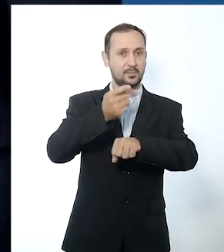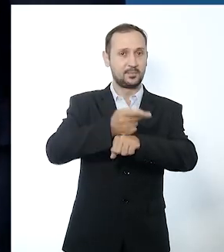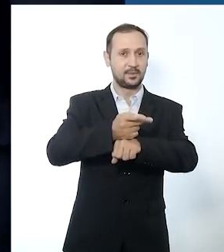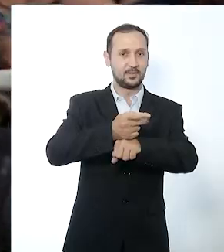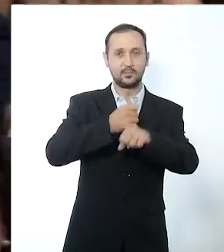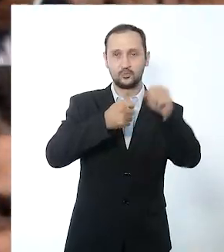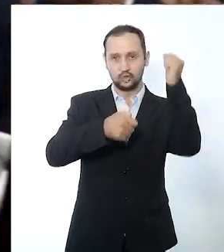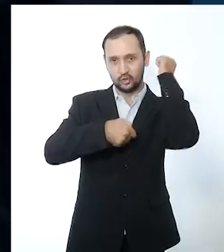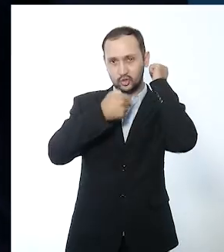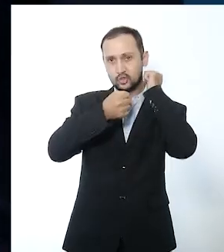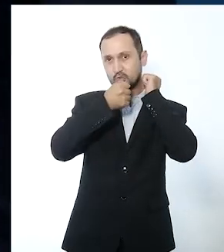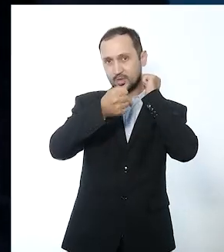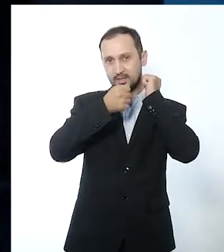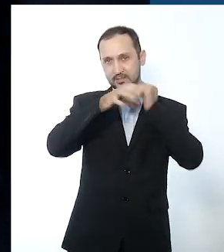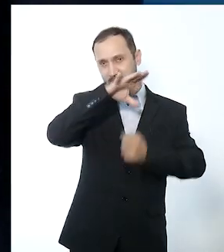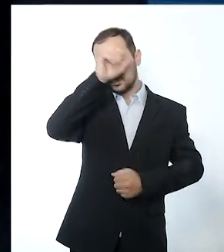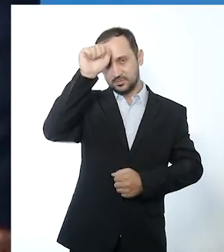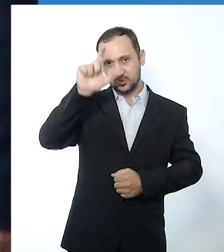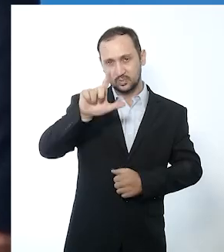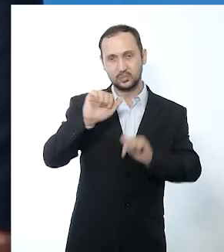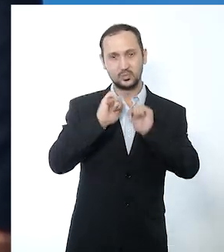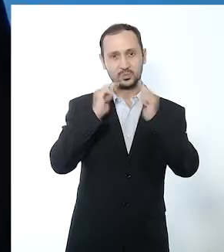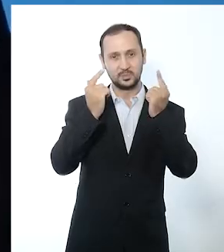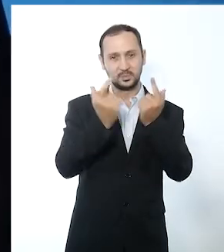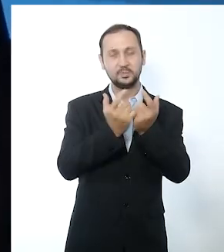Assembleia Legislativa.